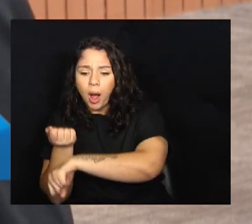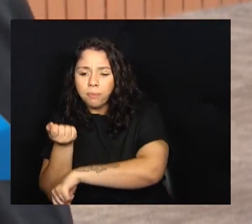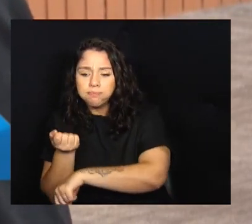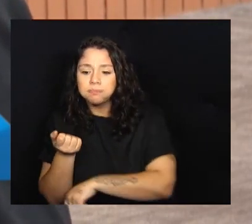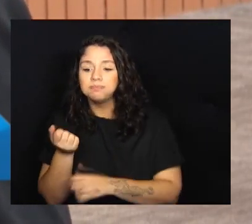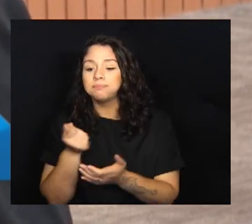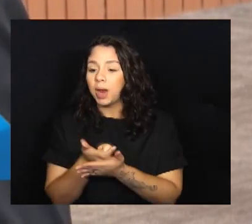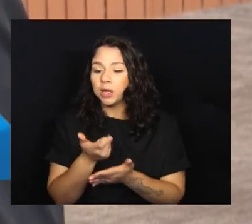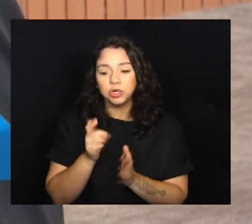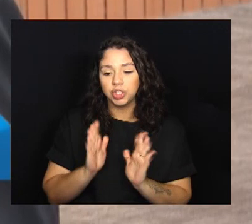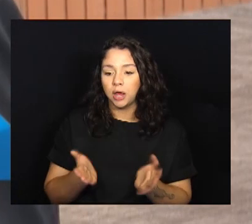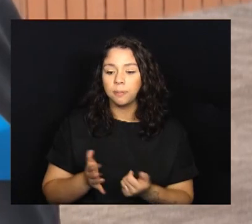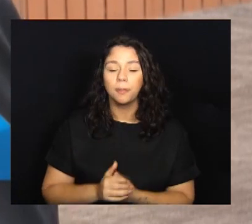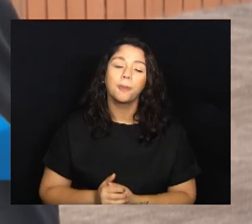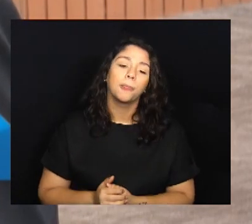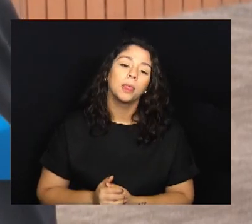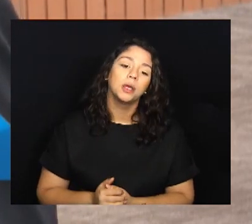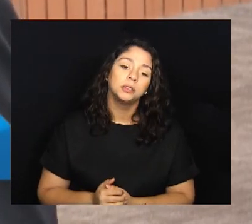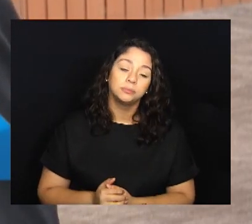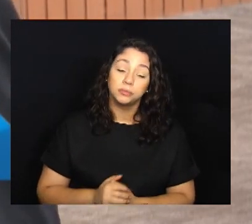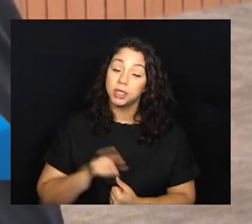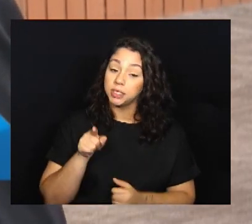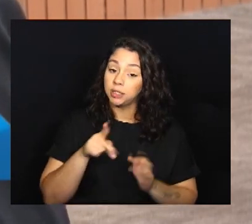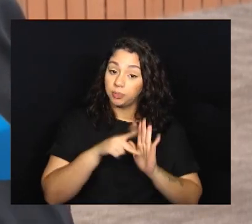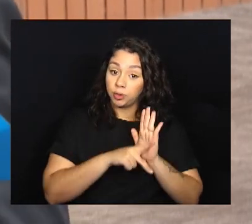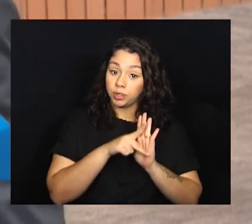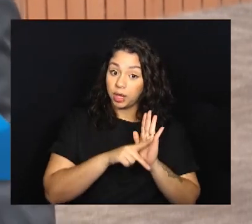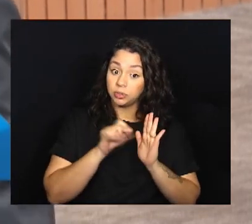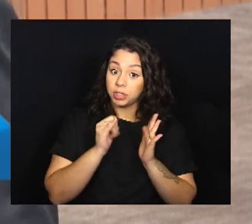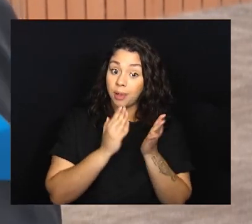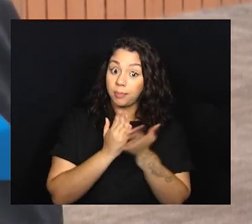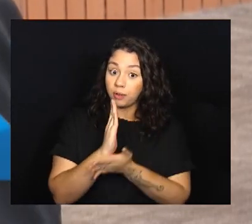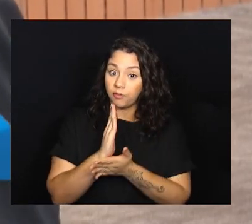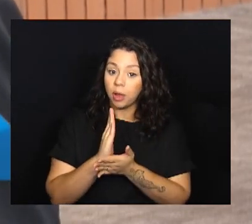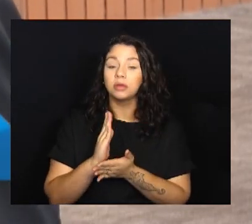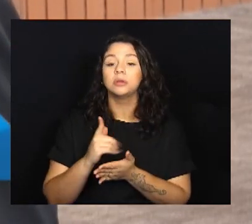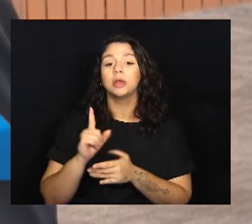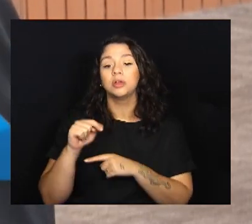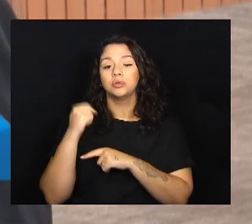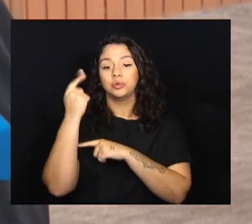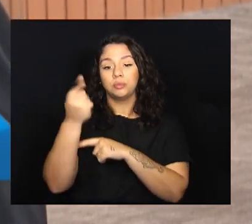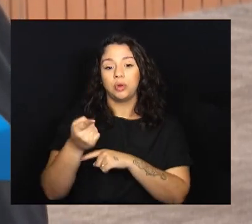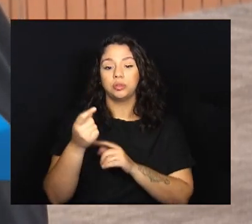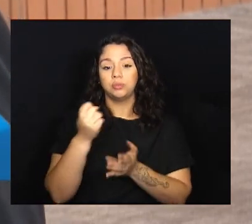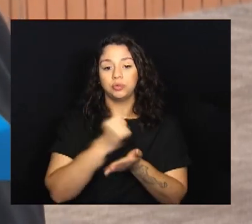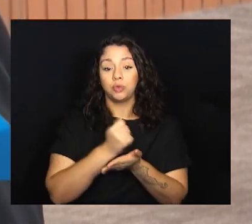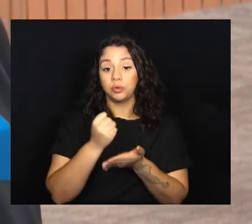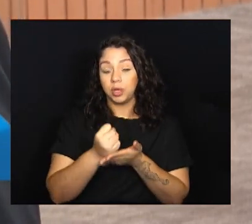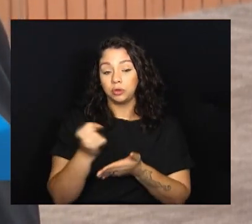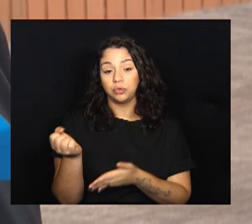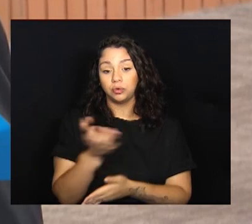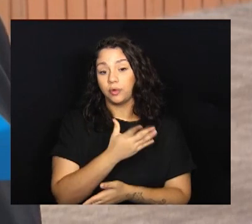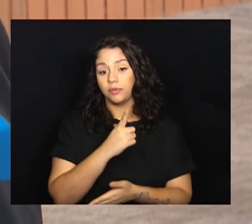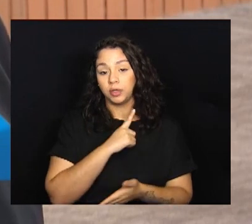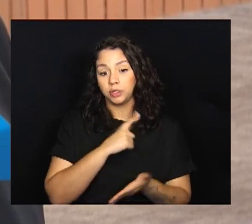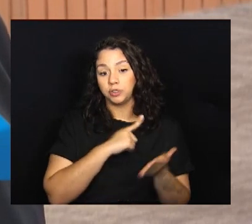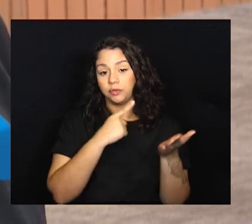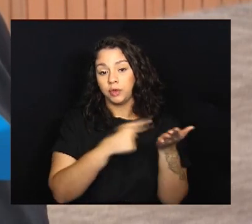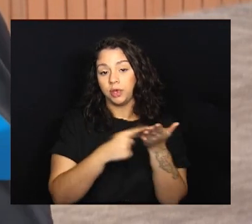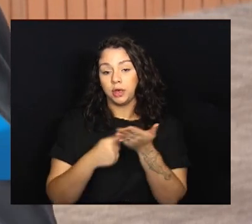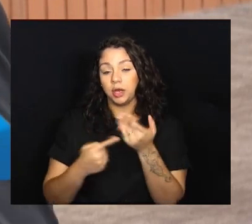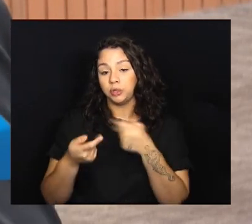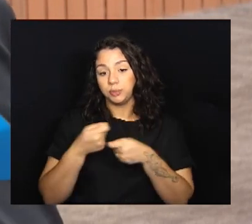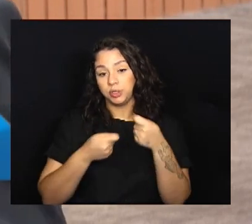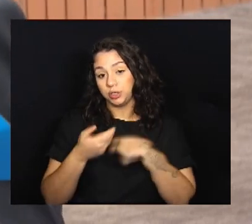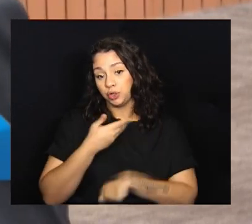que esse projeto, aprovando, ele será para os próximos contratos que serão firmados entre a administração pública, entre o